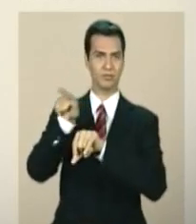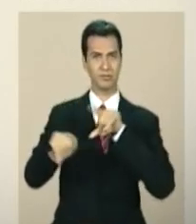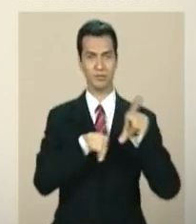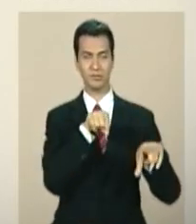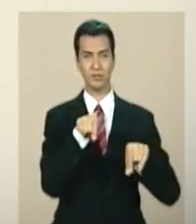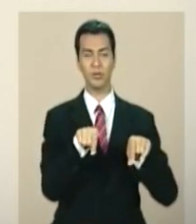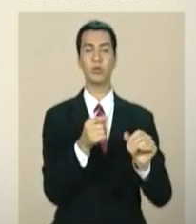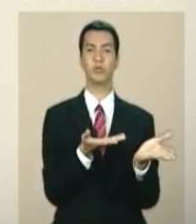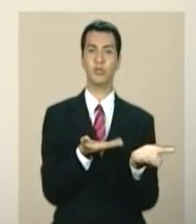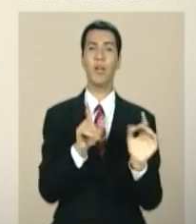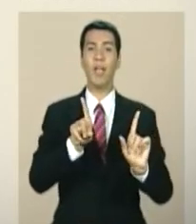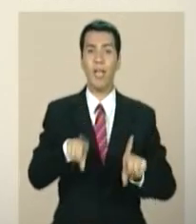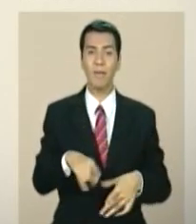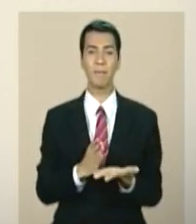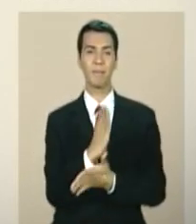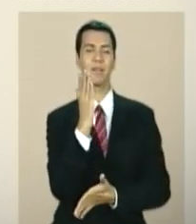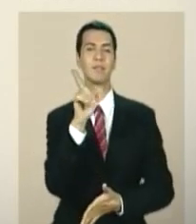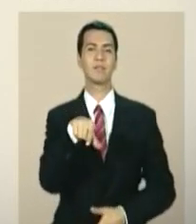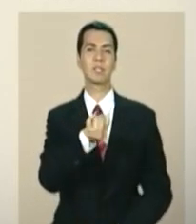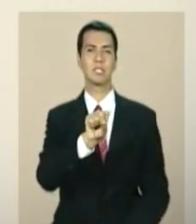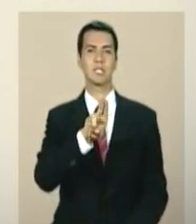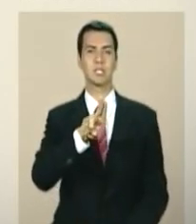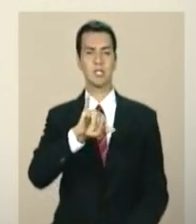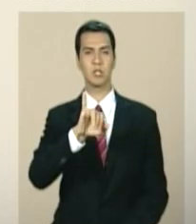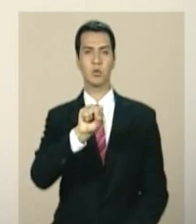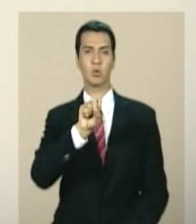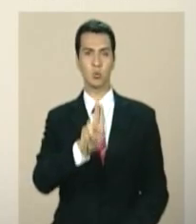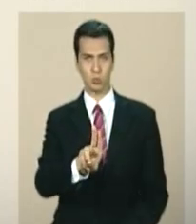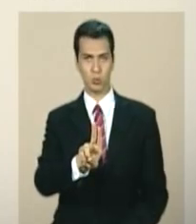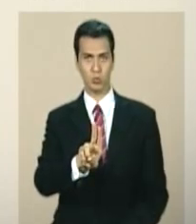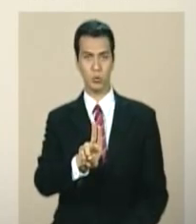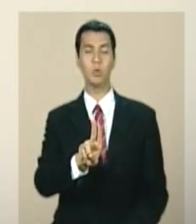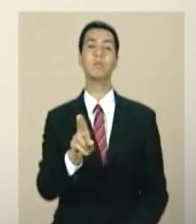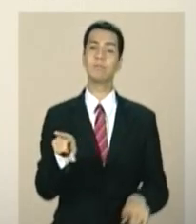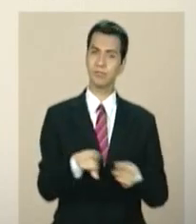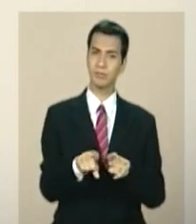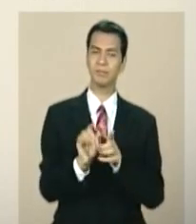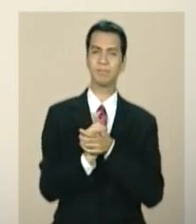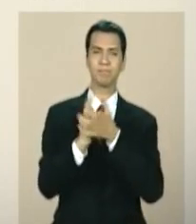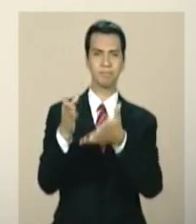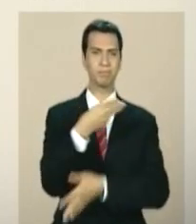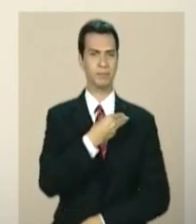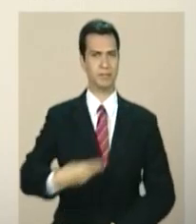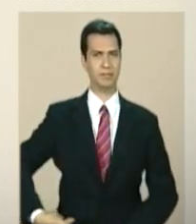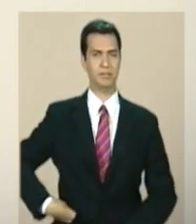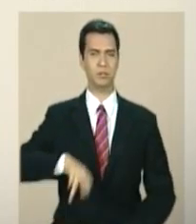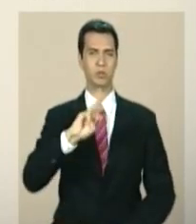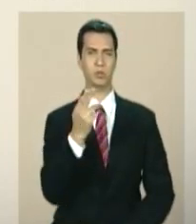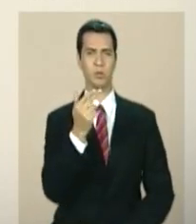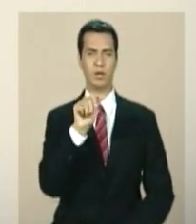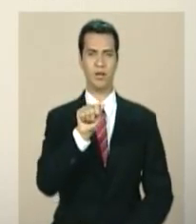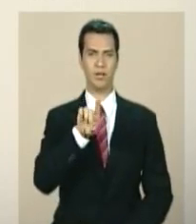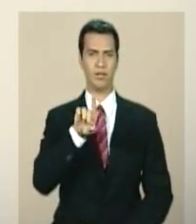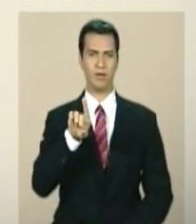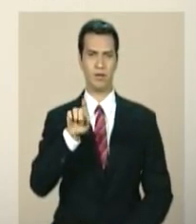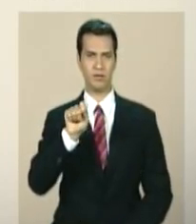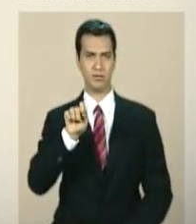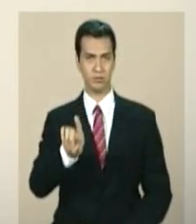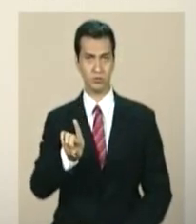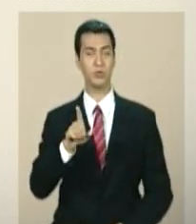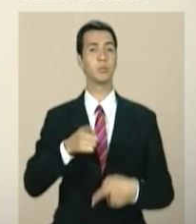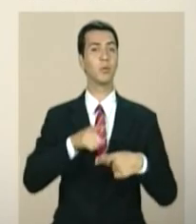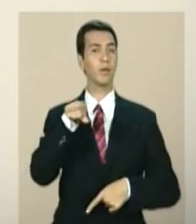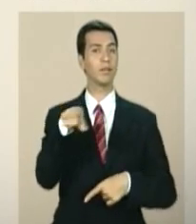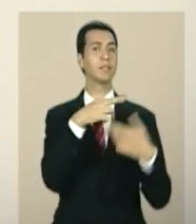seleção Unificado cisu quero também dar os parabéns ao Ministro Fernando hadad que é responsável por essa